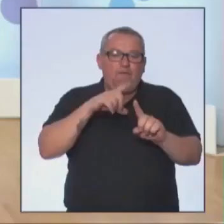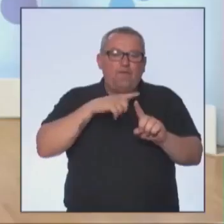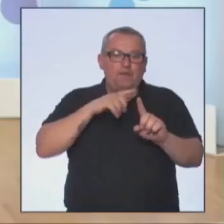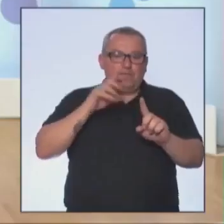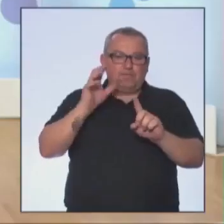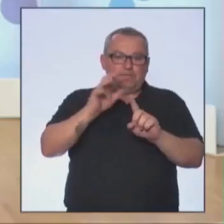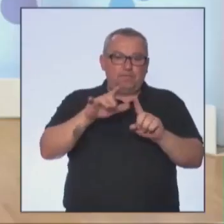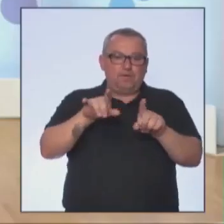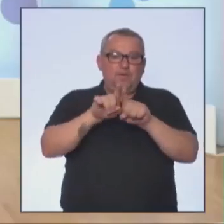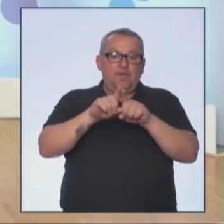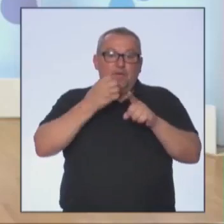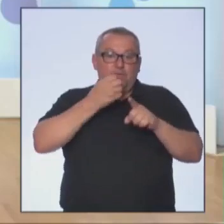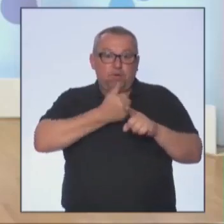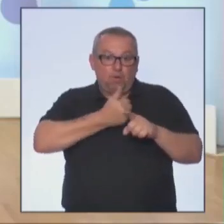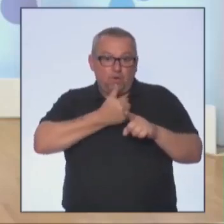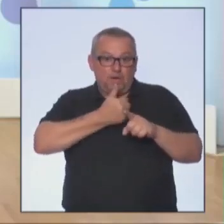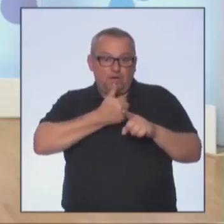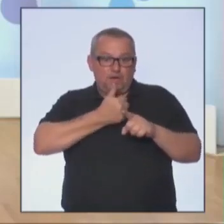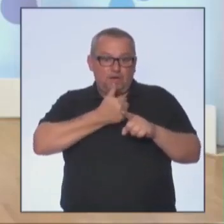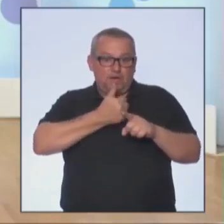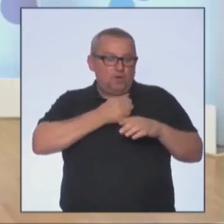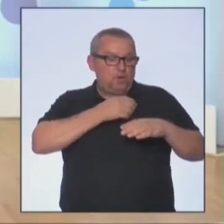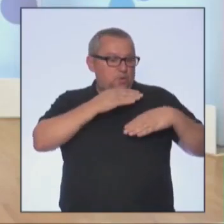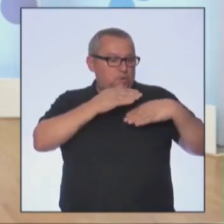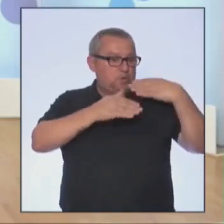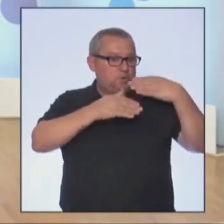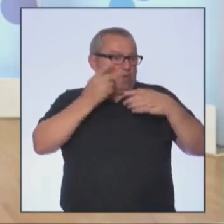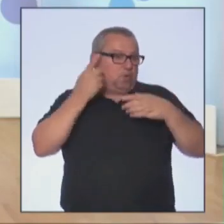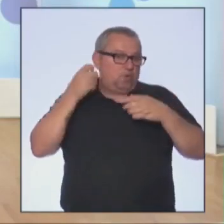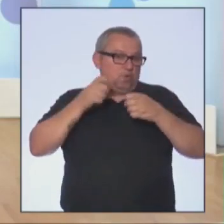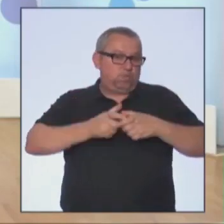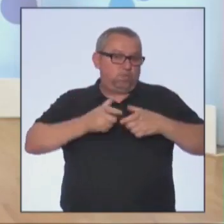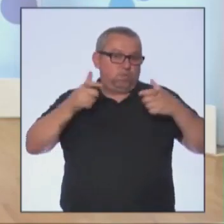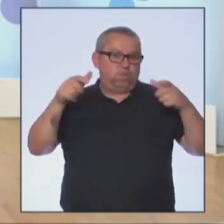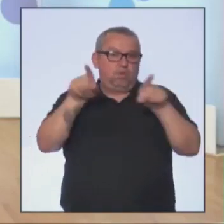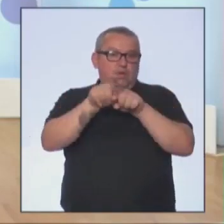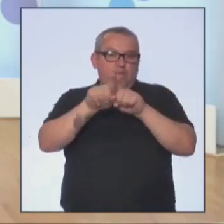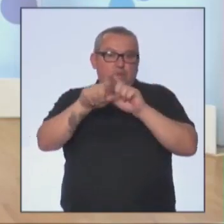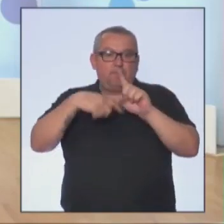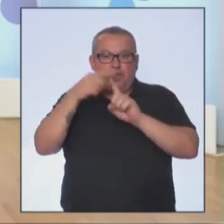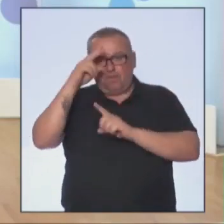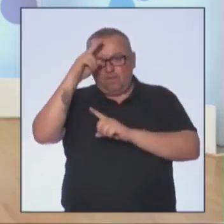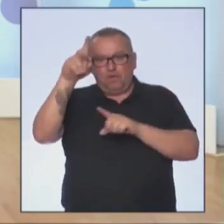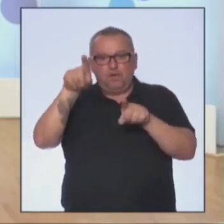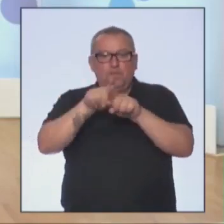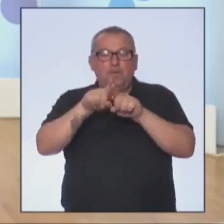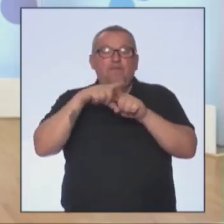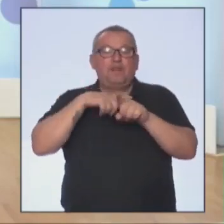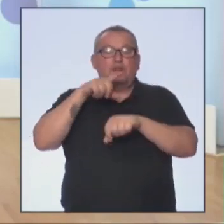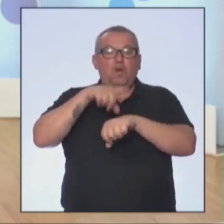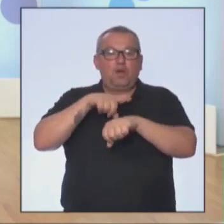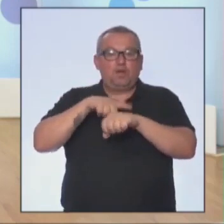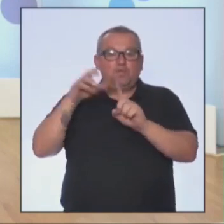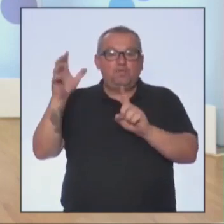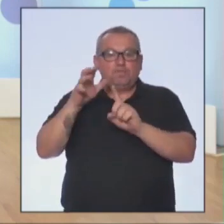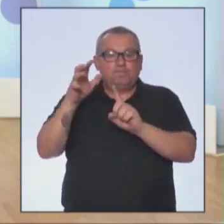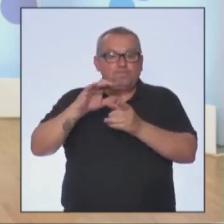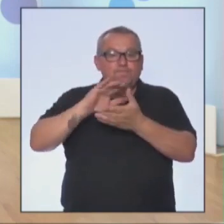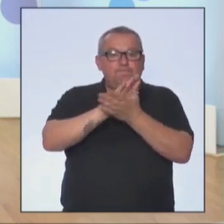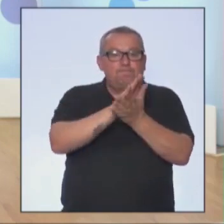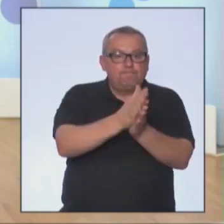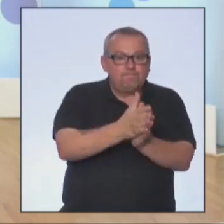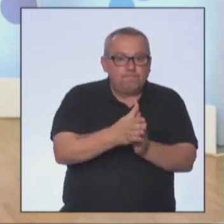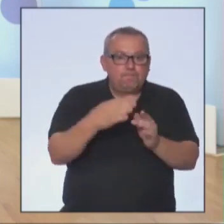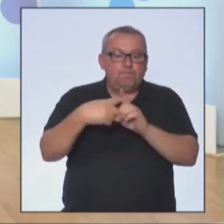interferência construtiva, ou seja, o som vai se amplificar, o som vai ficar mais intenso, só que vai ter hora que vai ter interferência destrutiva, o